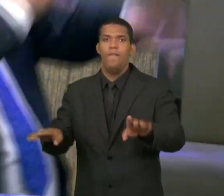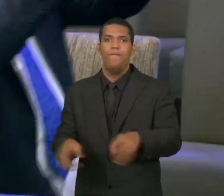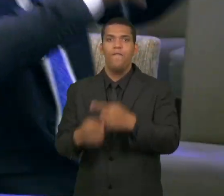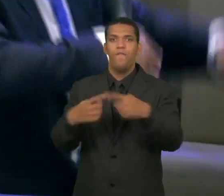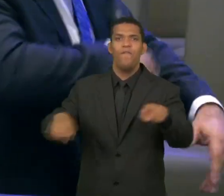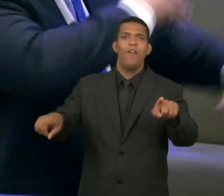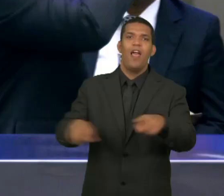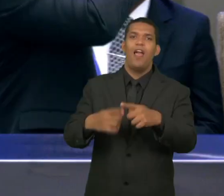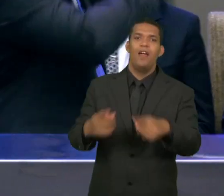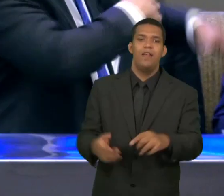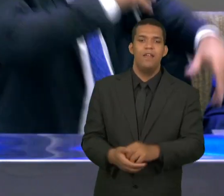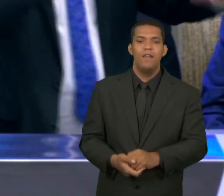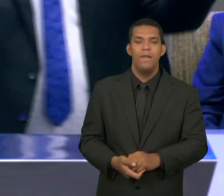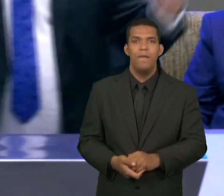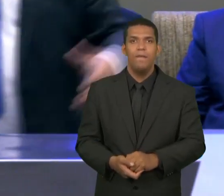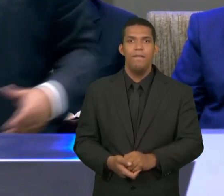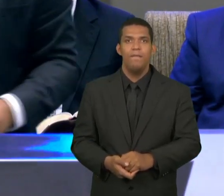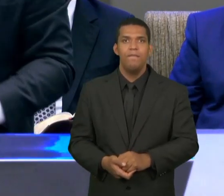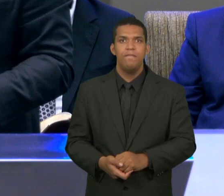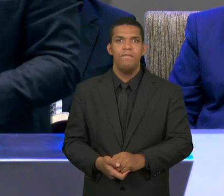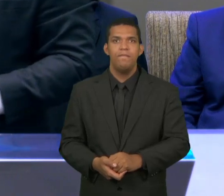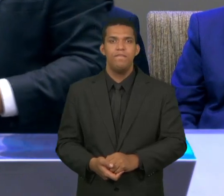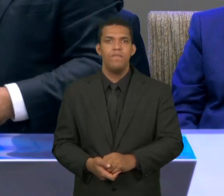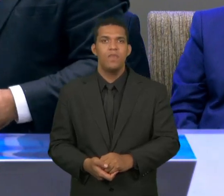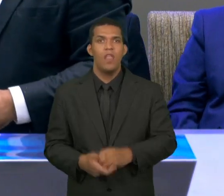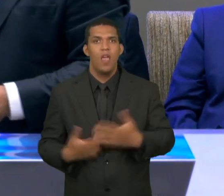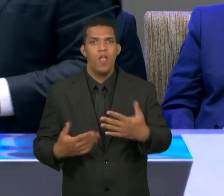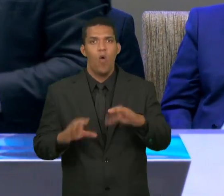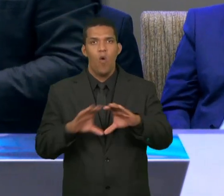entrava em movimento enquanto o coral cantava.